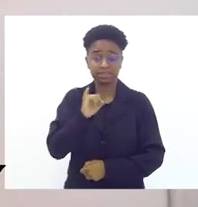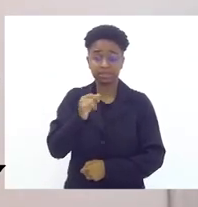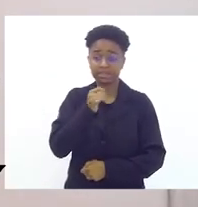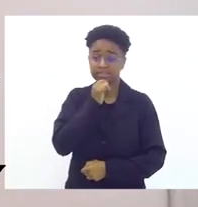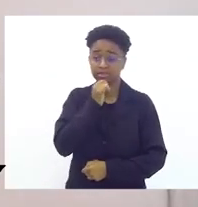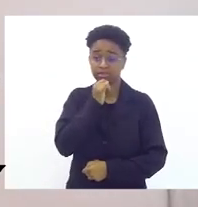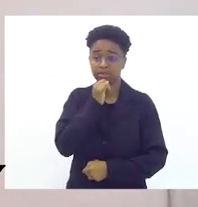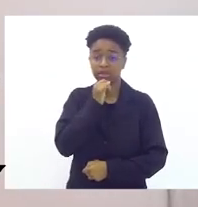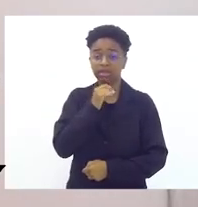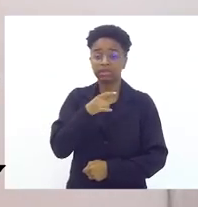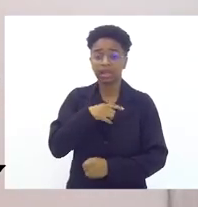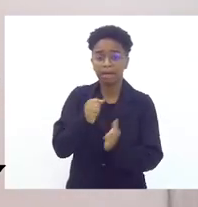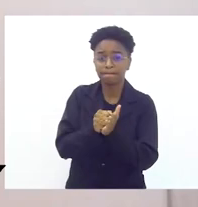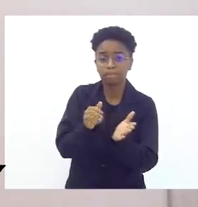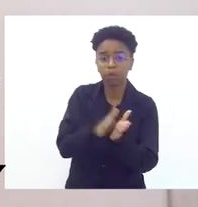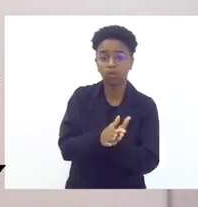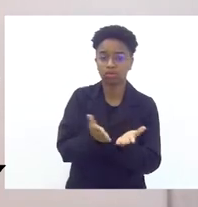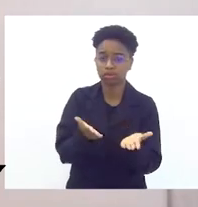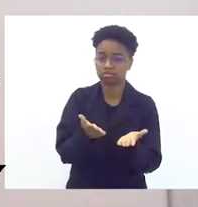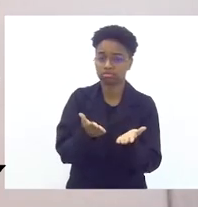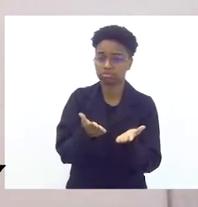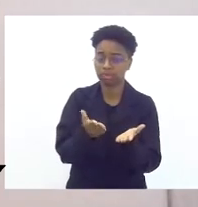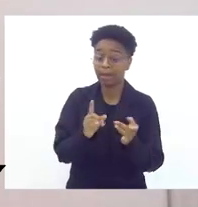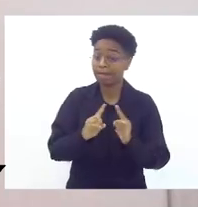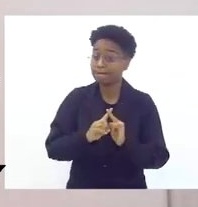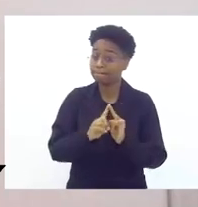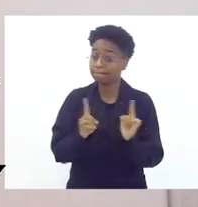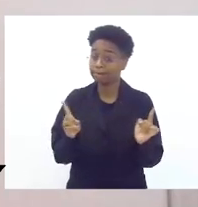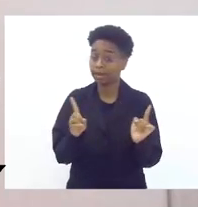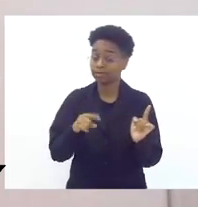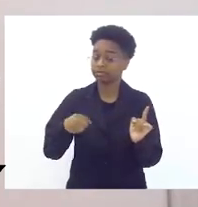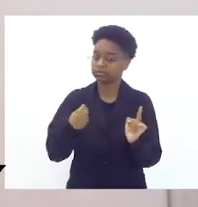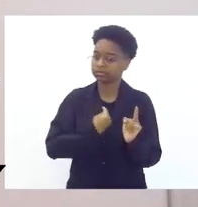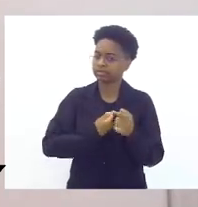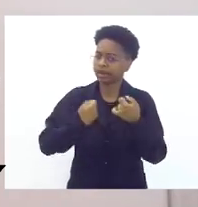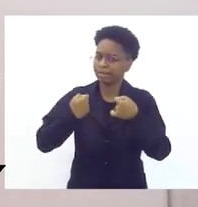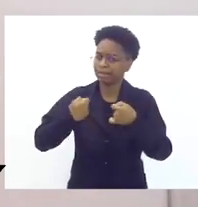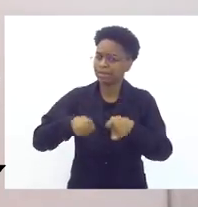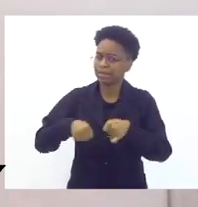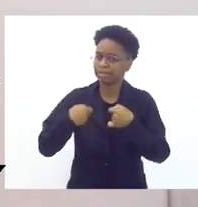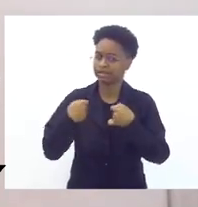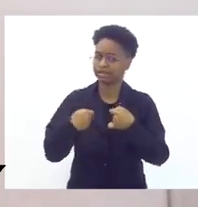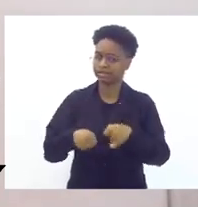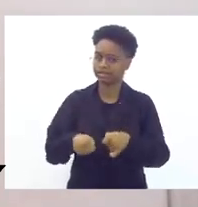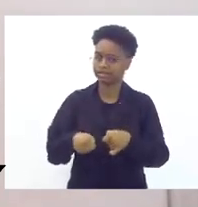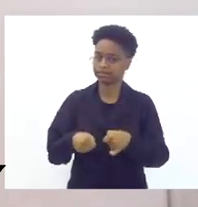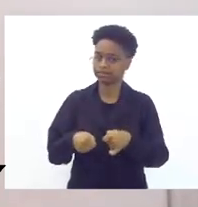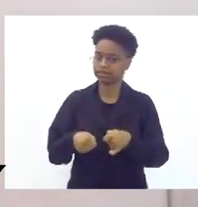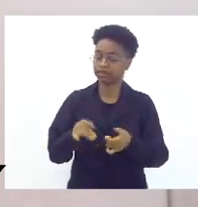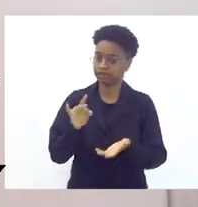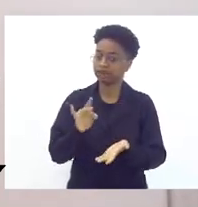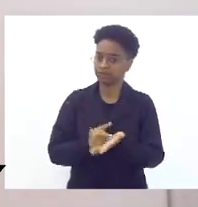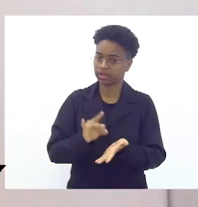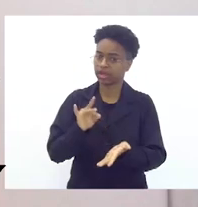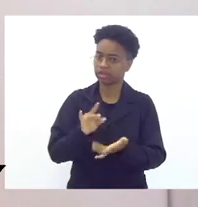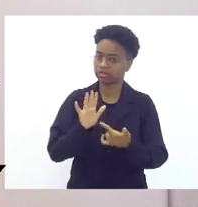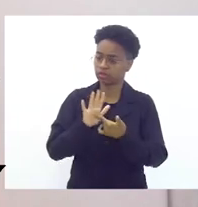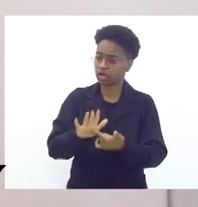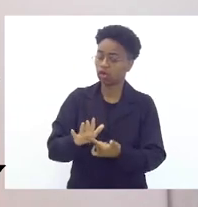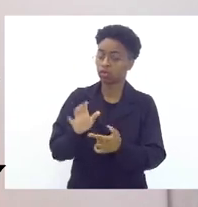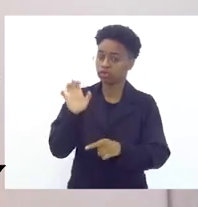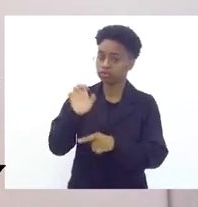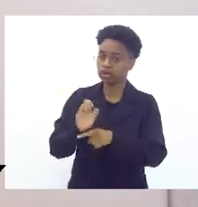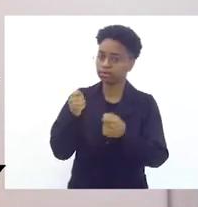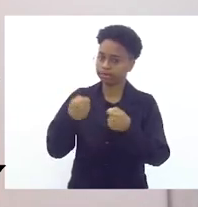multinha aplicada mas a gente precisa fazer com que o estado pague